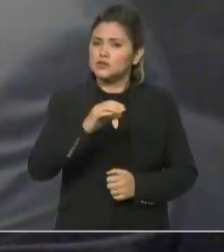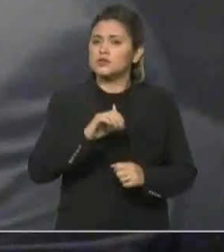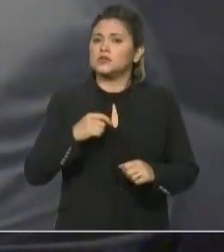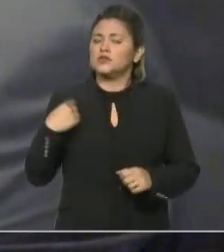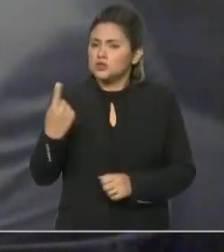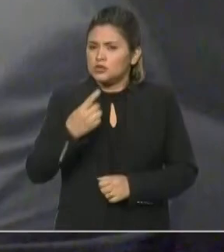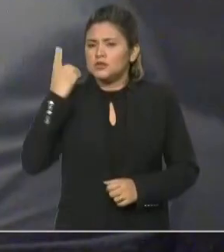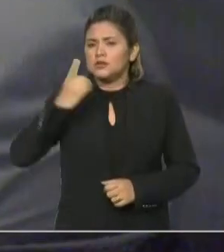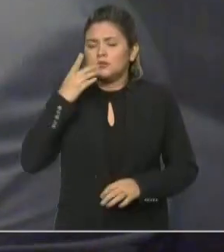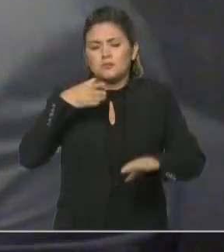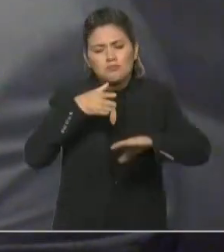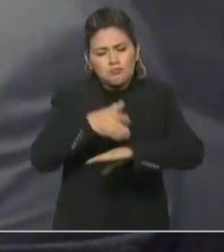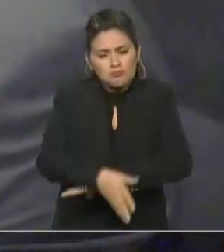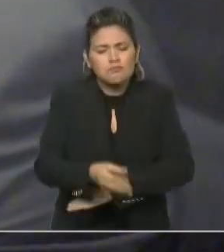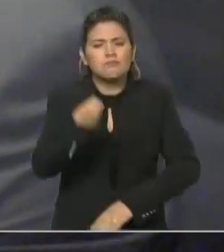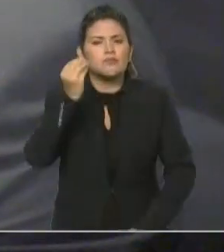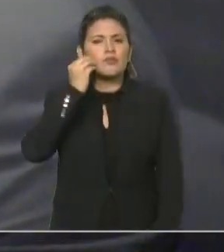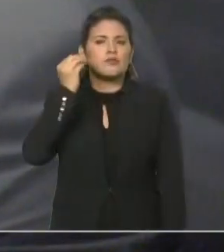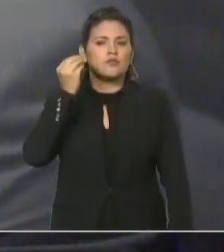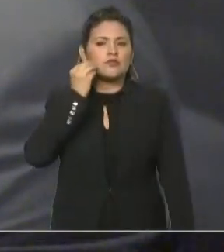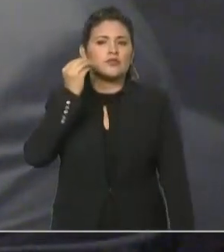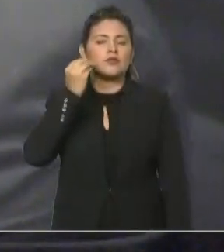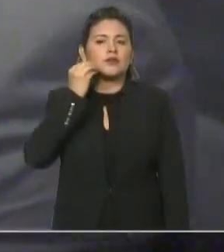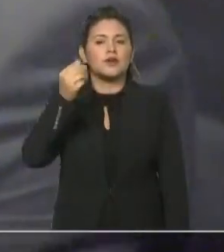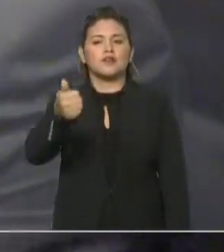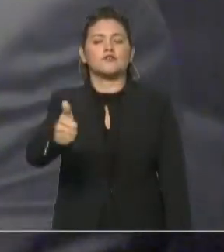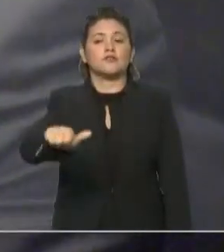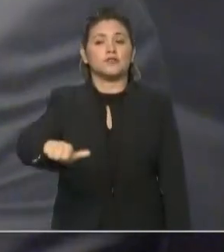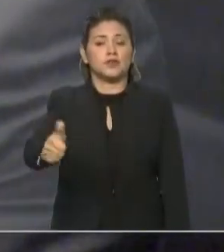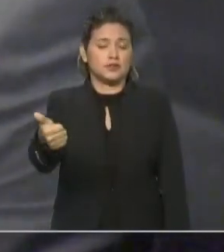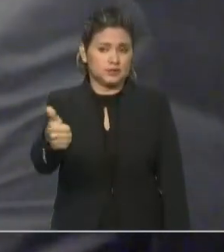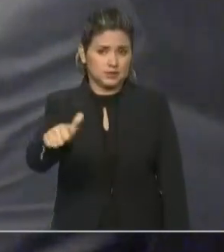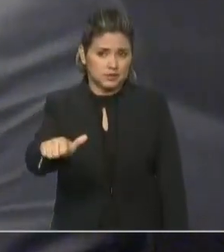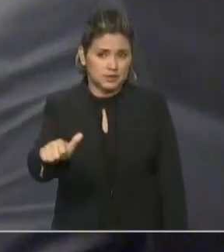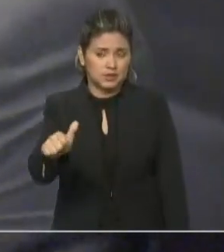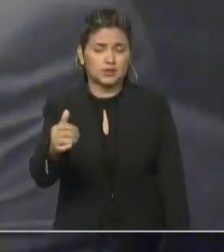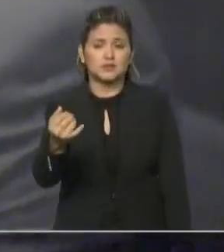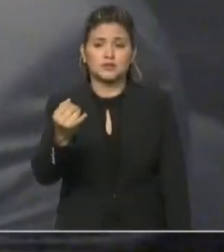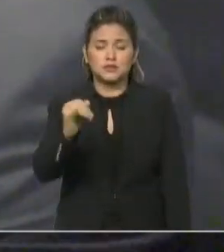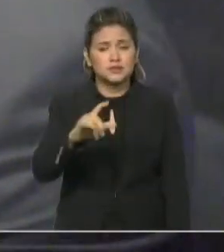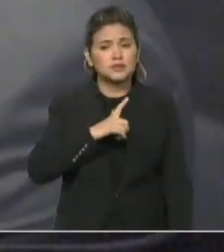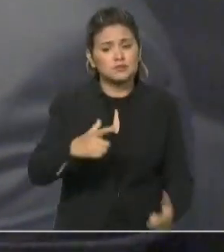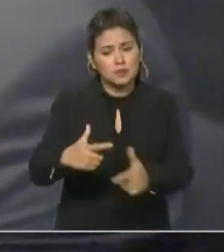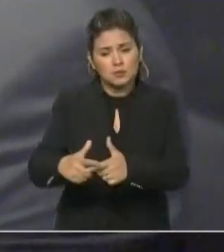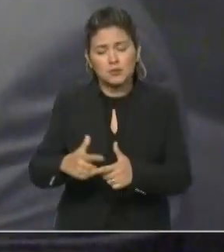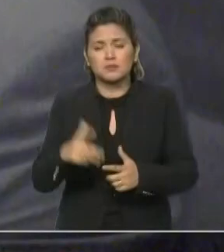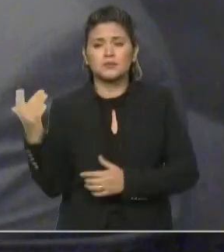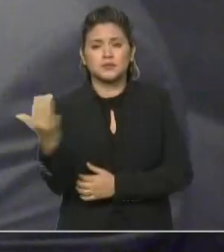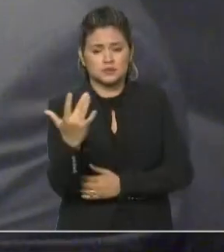de São Luís, e, obviamente, não permitir, me parece que não há essa possibilidade,